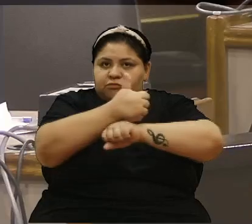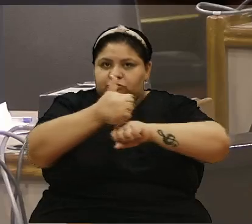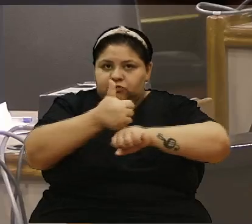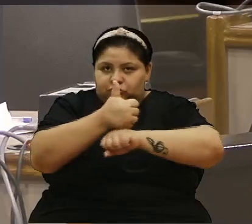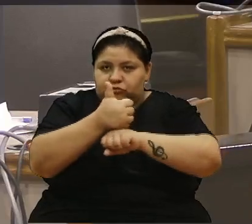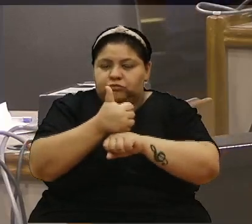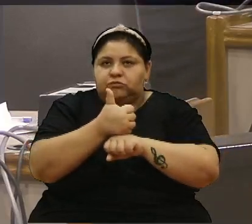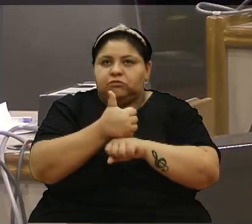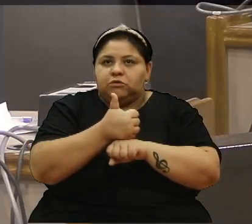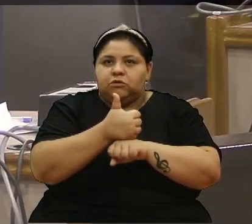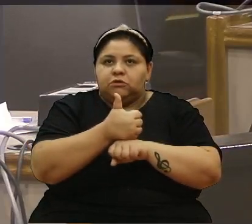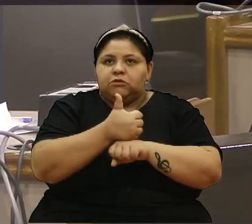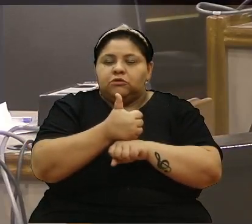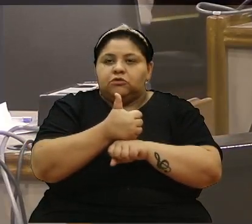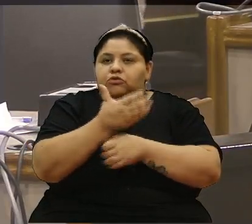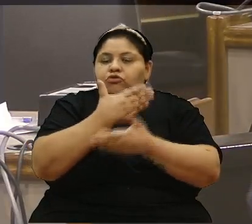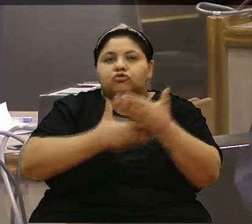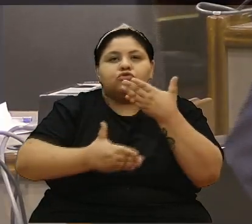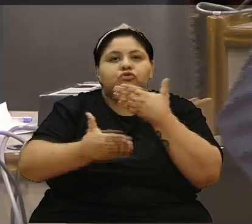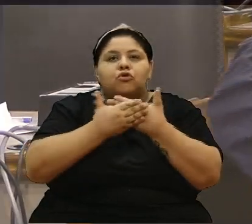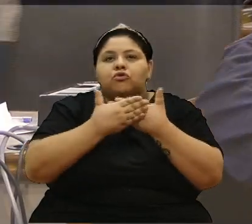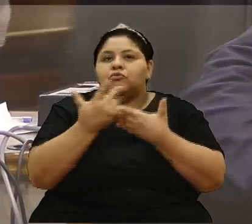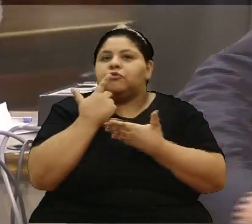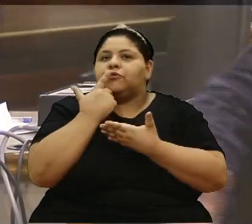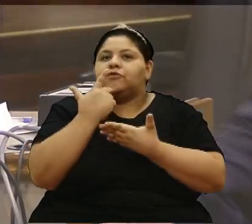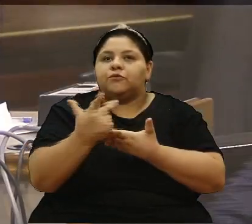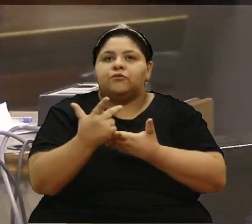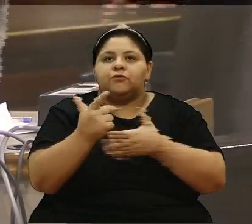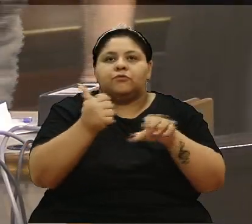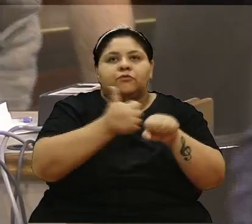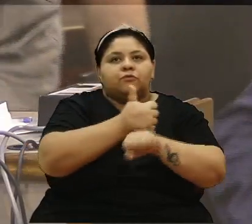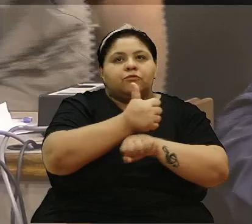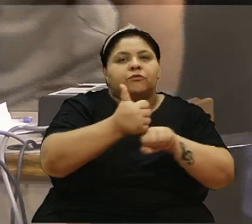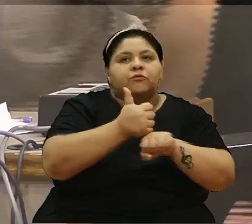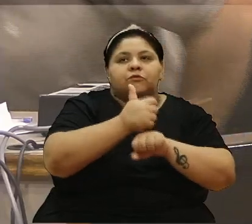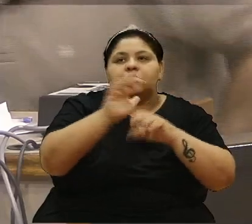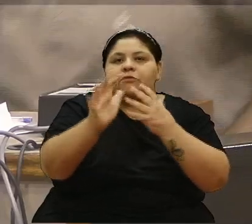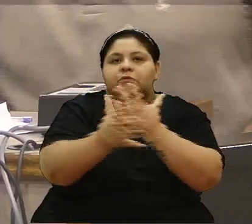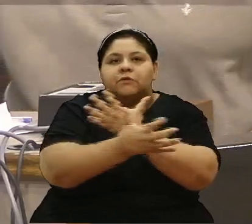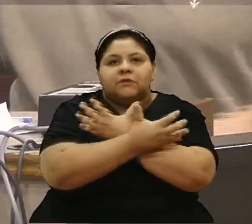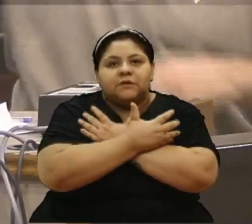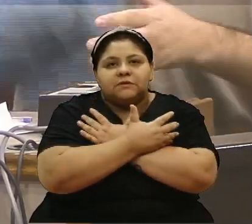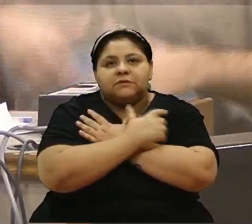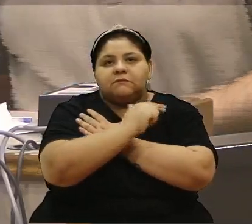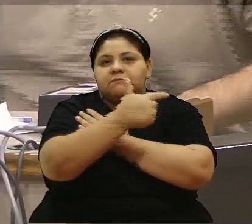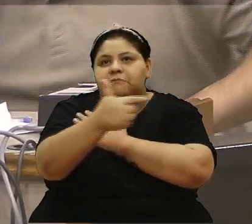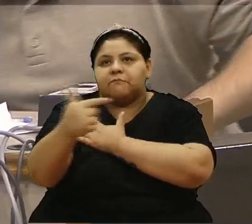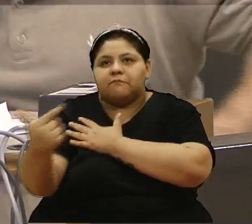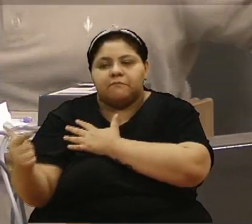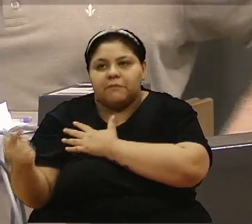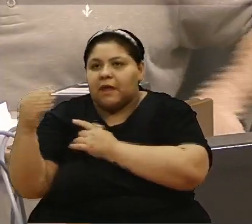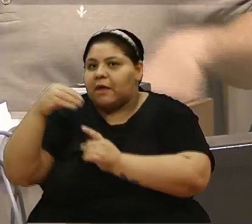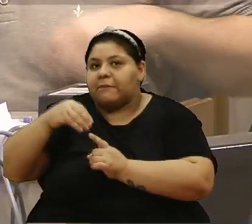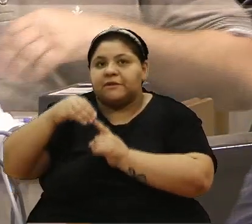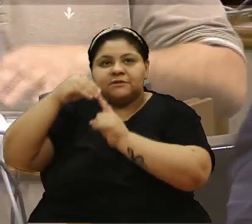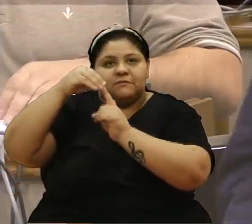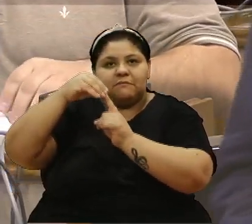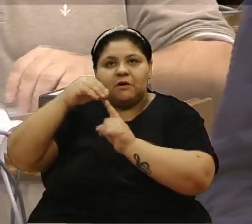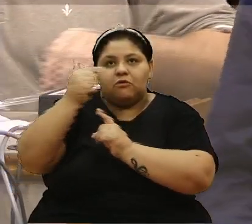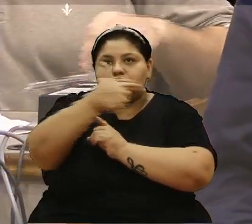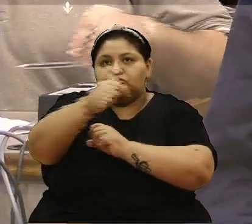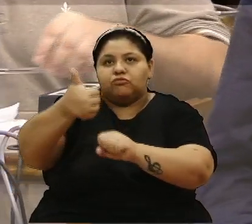ouve da boca de todo mundo que é a profissão que abraça todas as outras, que é a mãe de todas as outras profissões, mas por